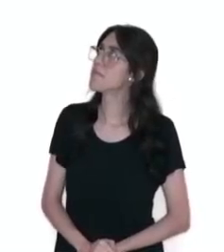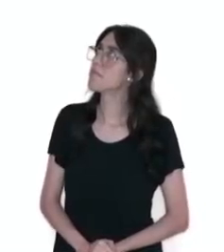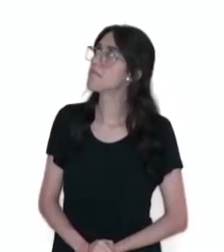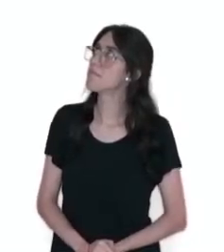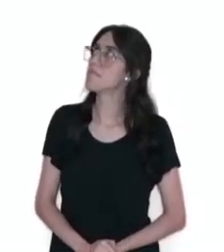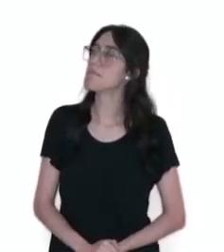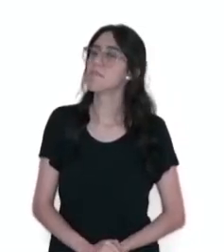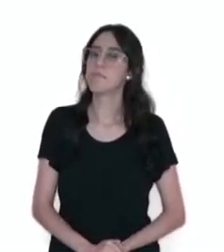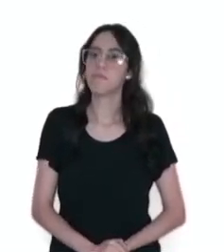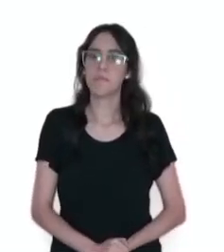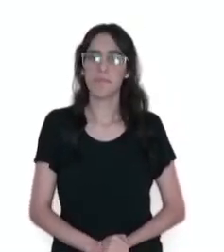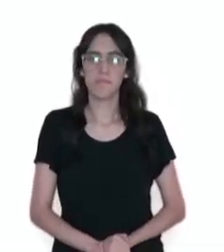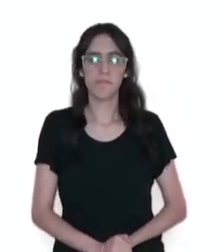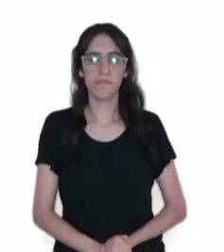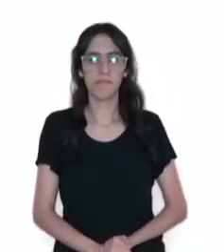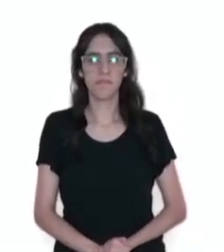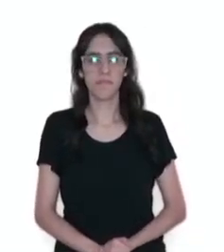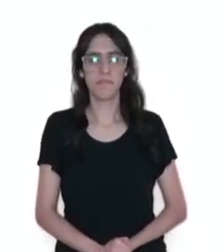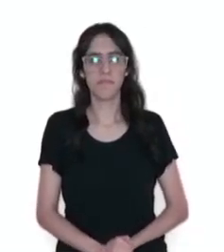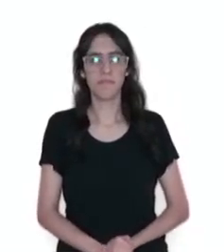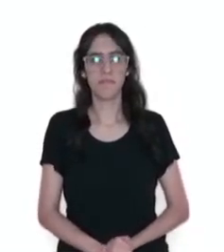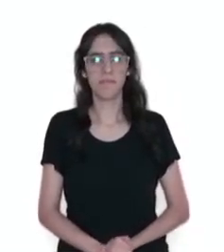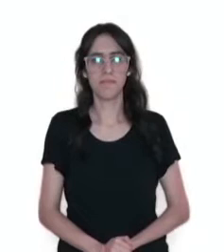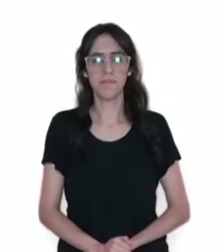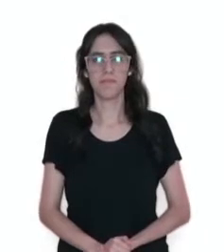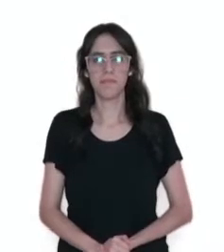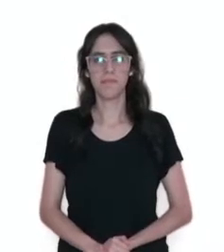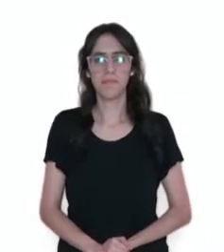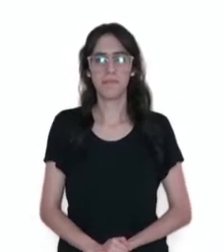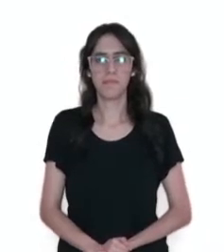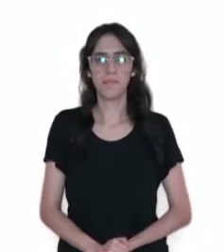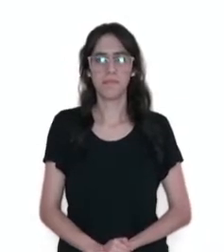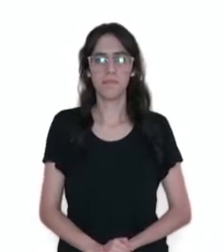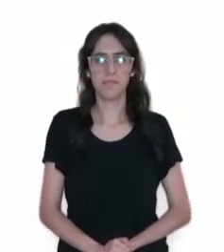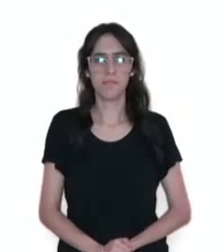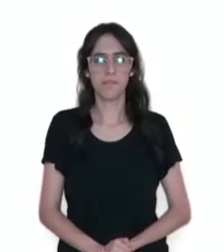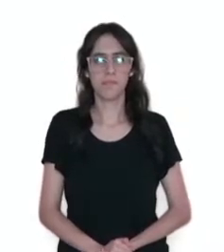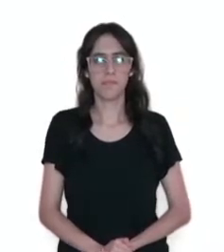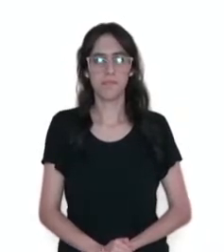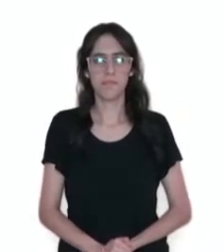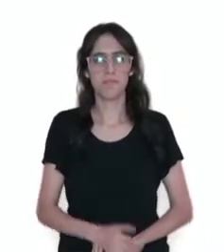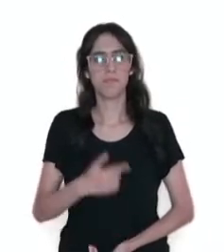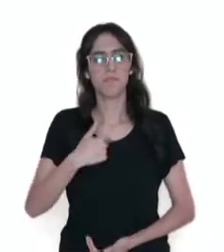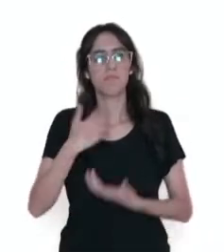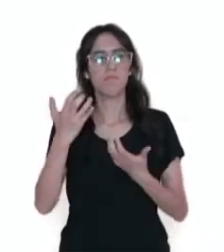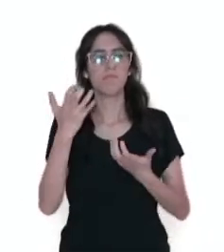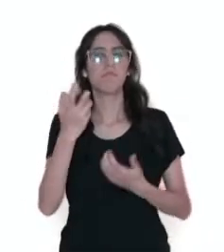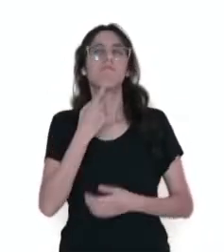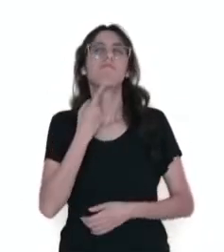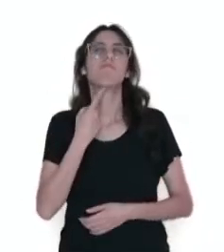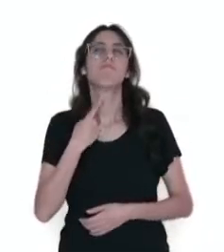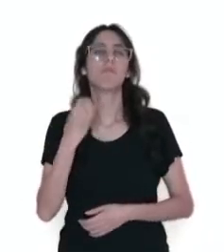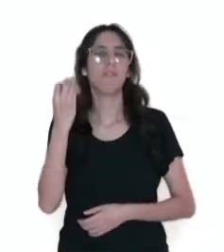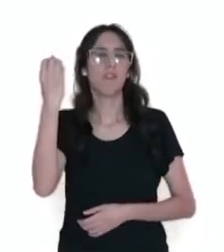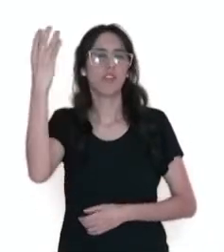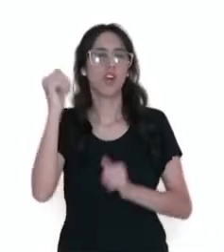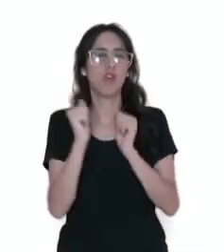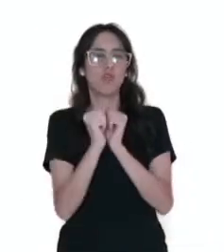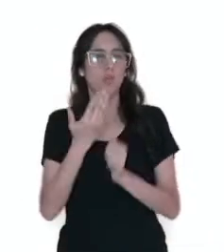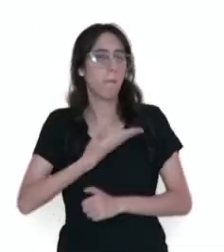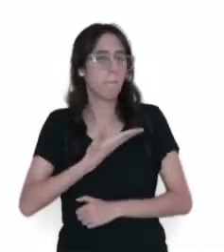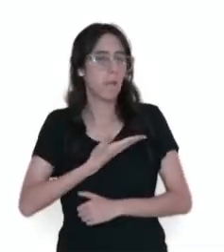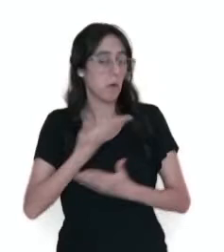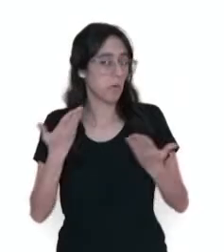respuestas, possíveis respostas. Penso viajar com mis amigos. Eu penso em viajar com os meus